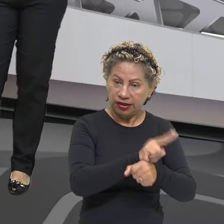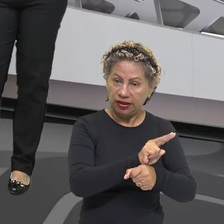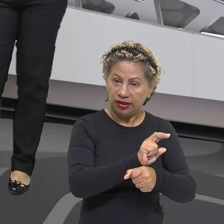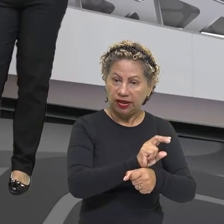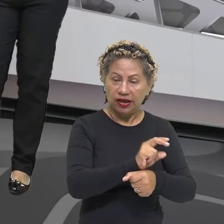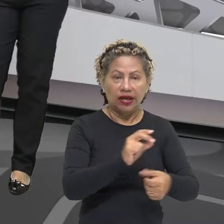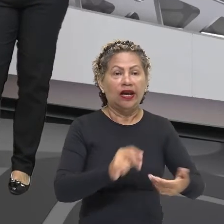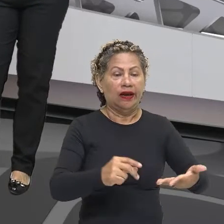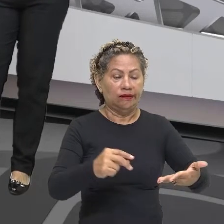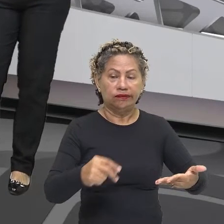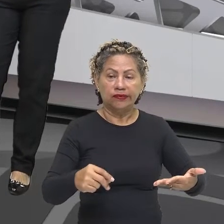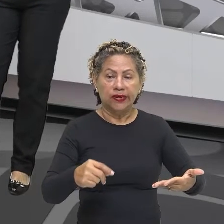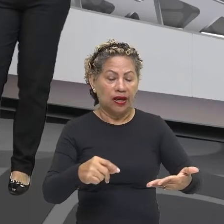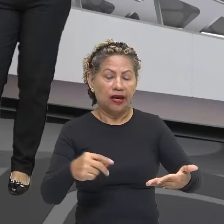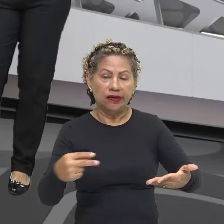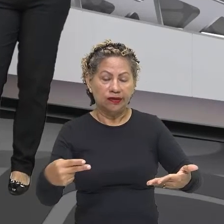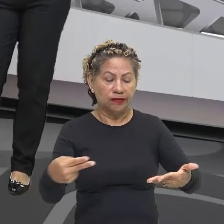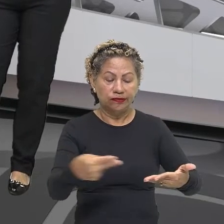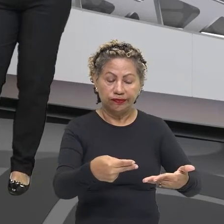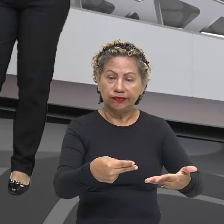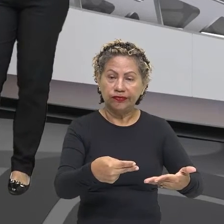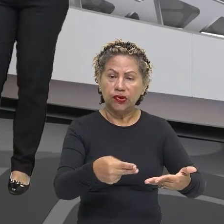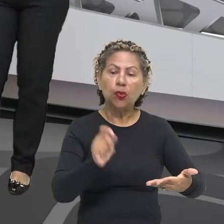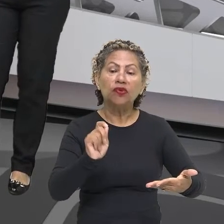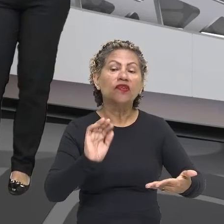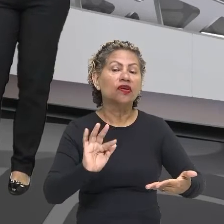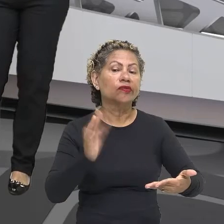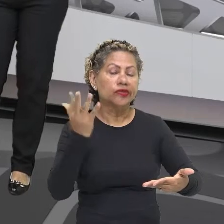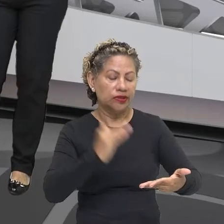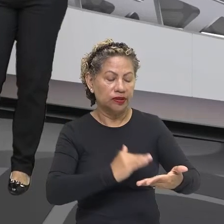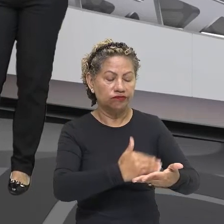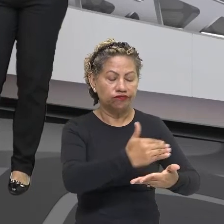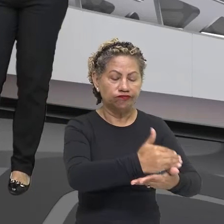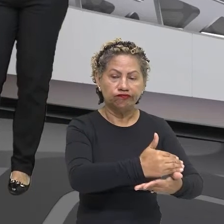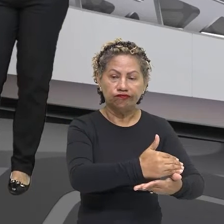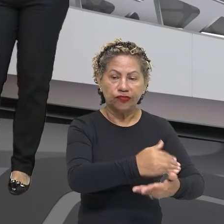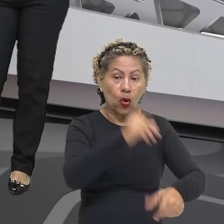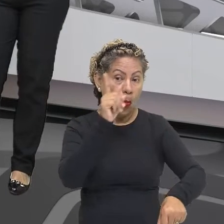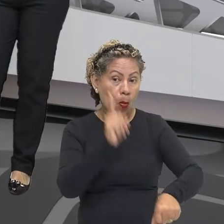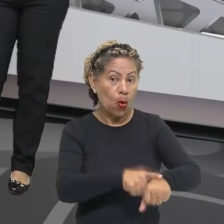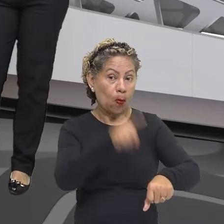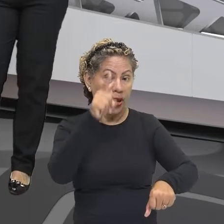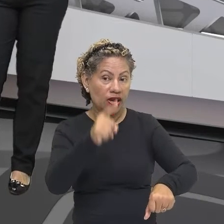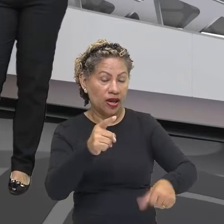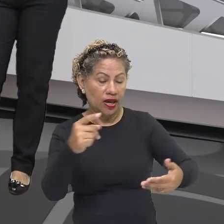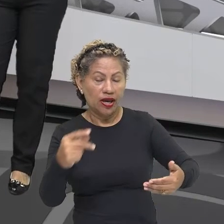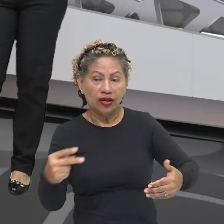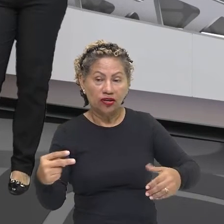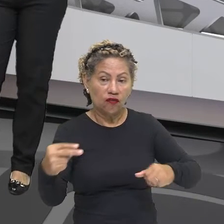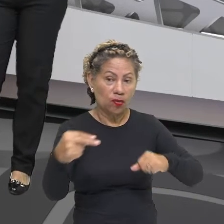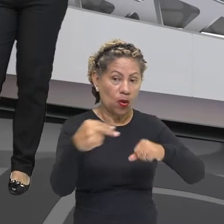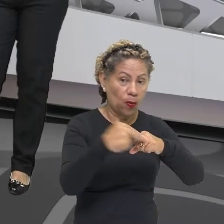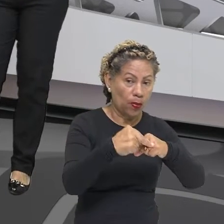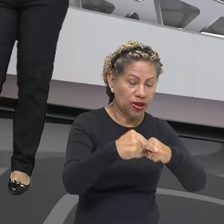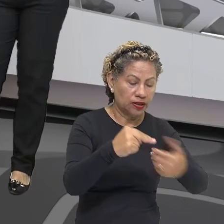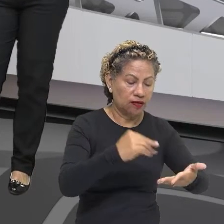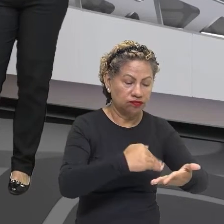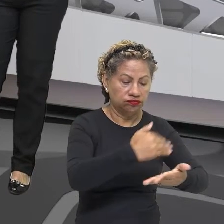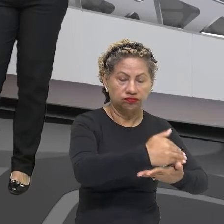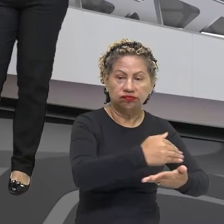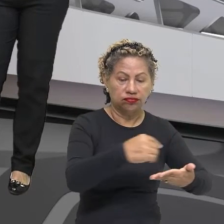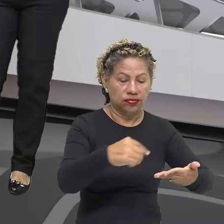tiver algum vírus, pode trazer para os meus arquivos? Pode, gente. Eu